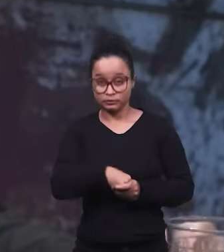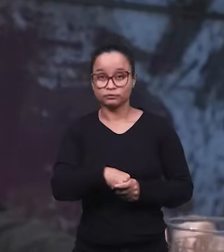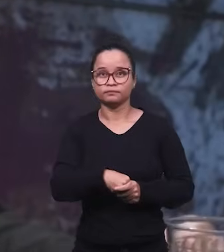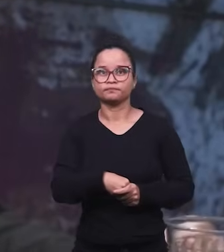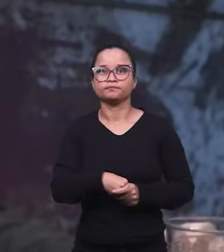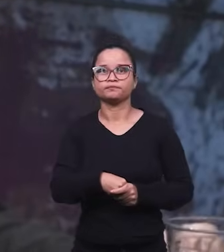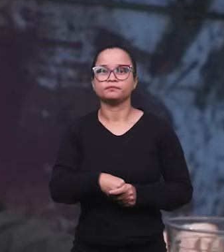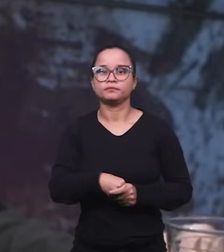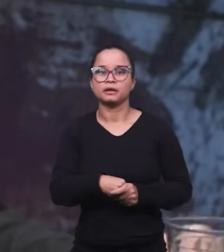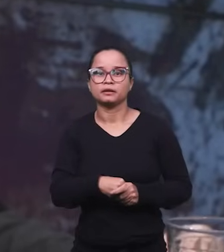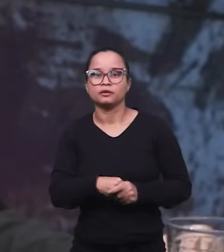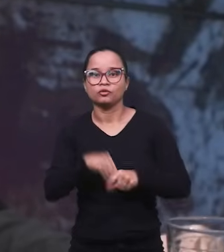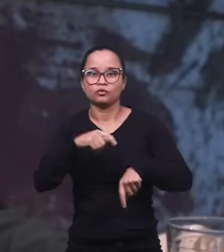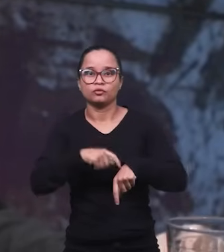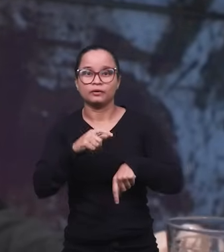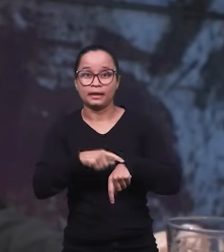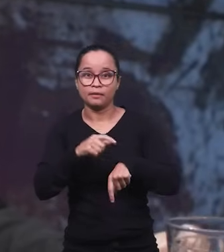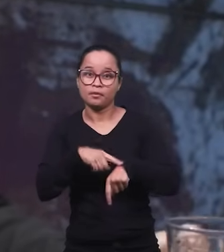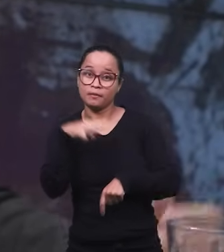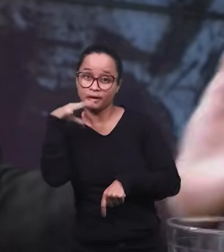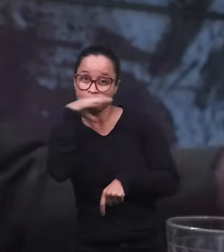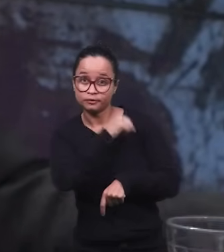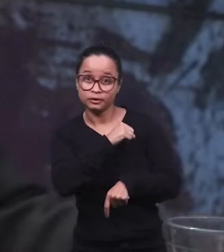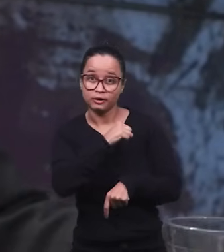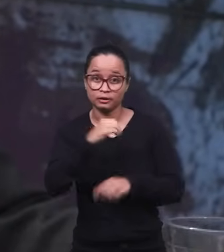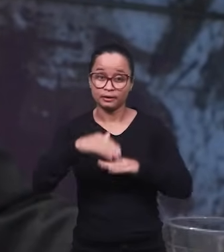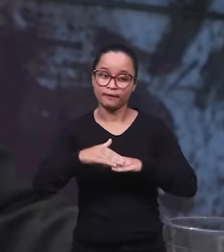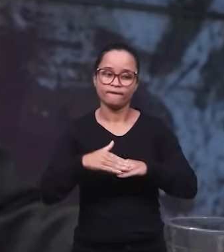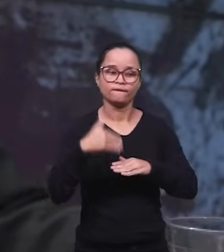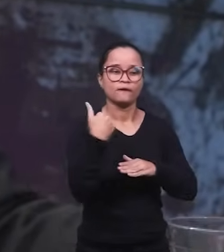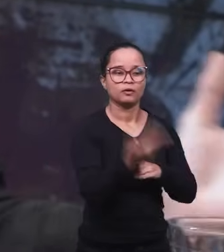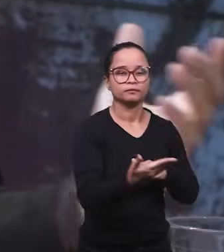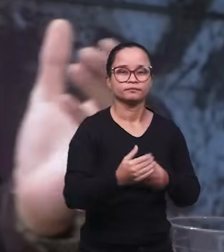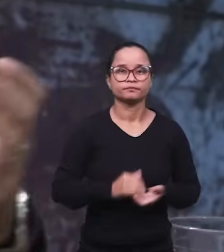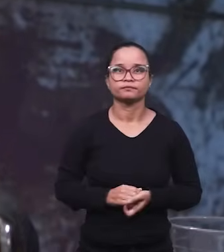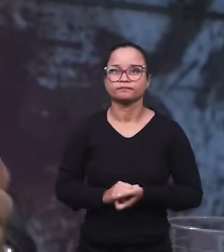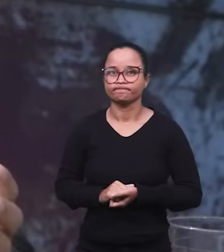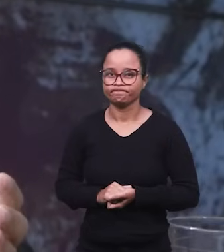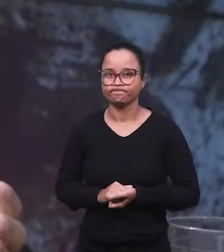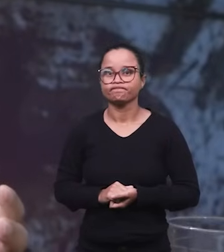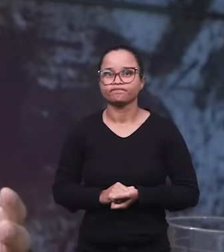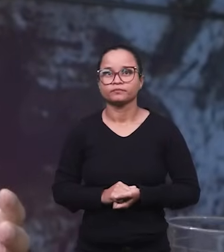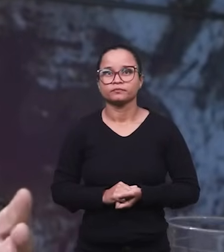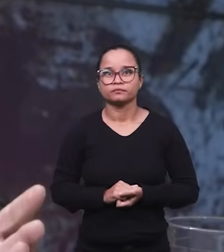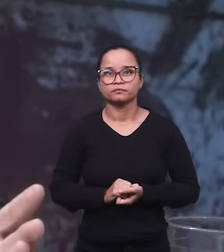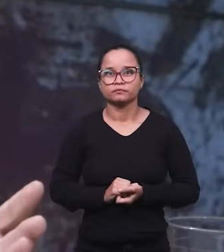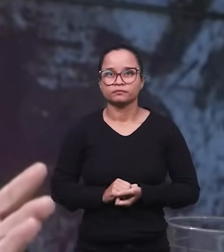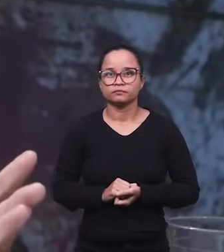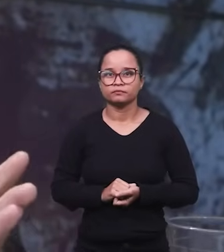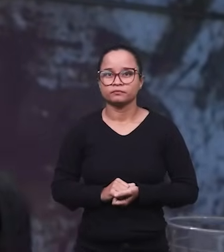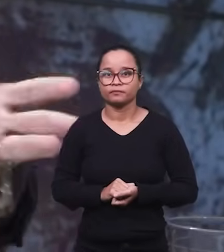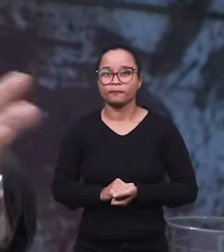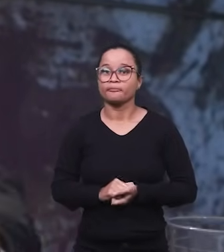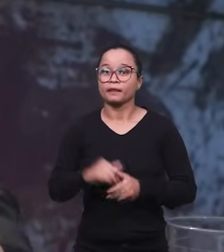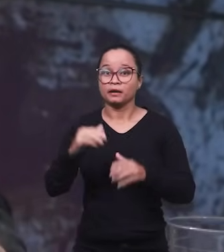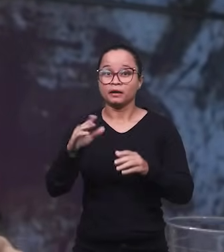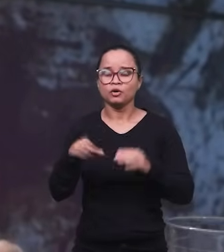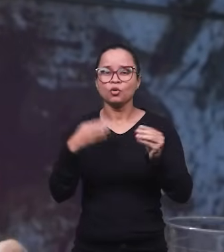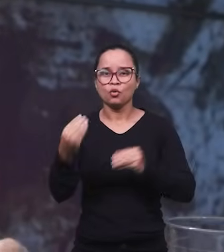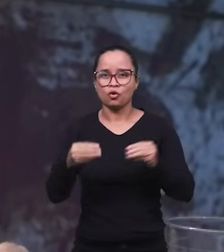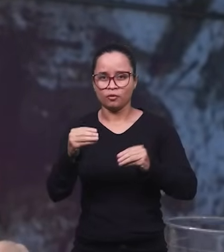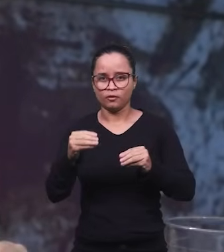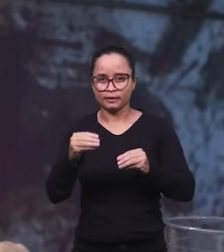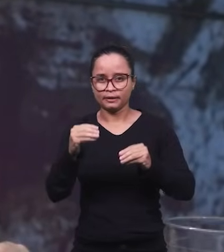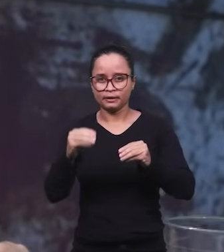caia num tempo menor do que quem está para fora do trem, ele cai ao mesmo